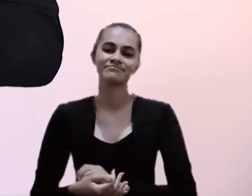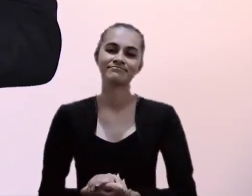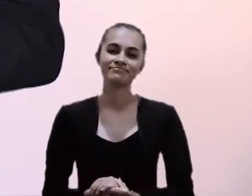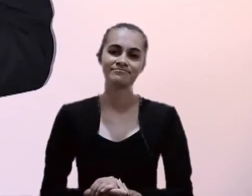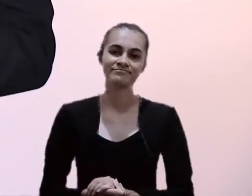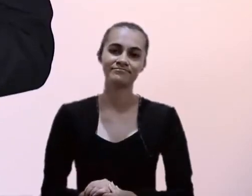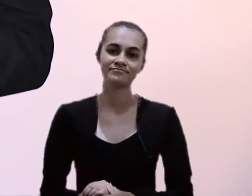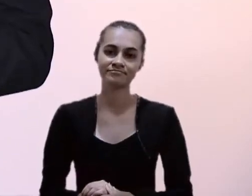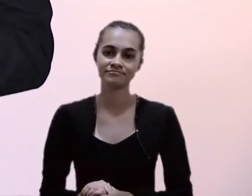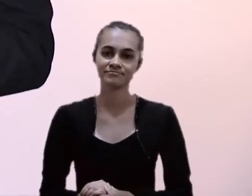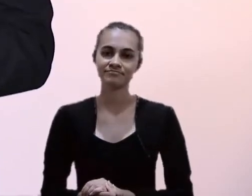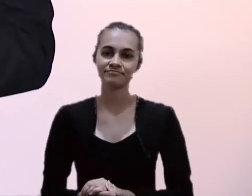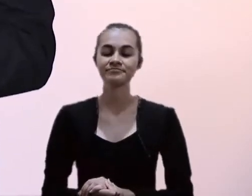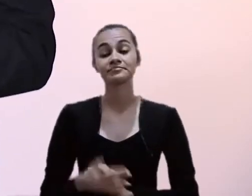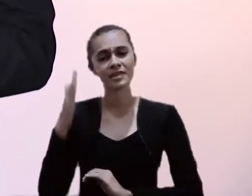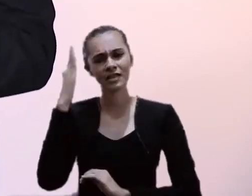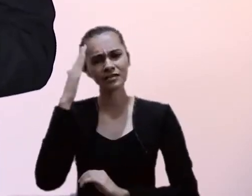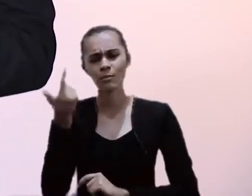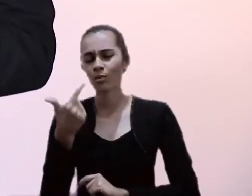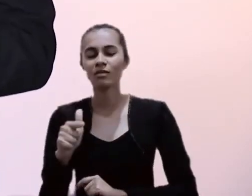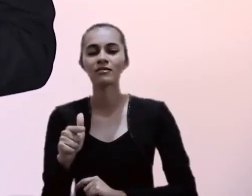sabe o que mais?